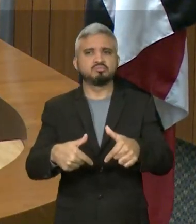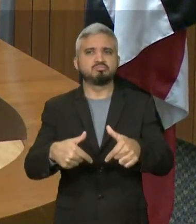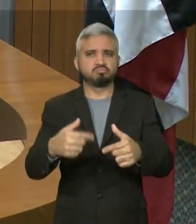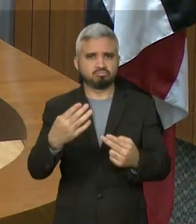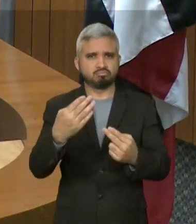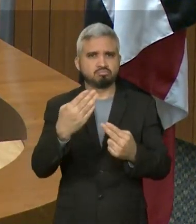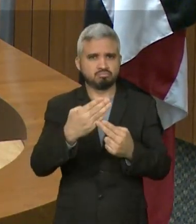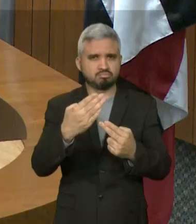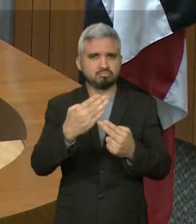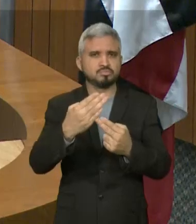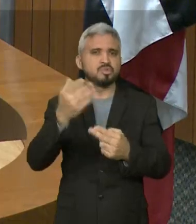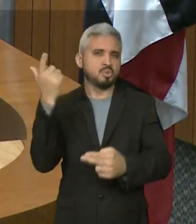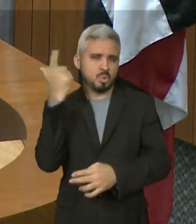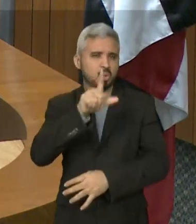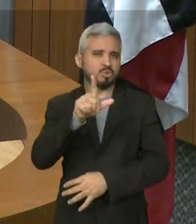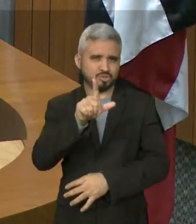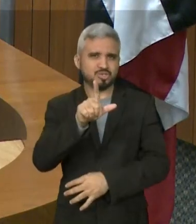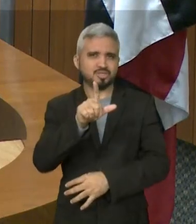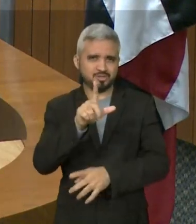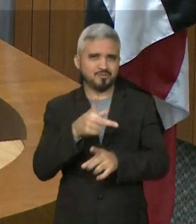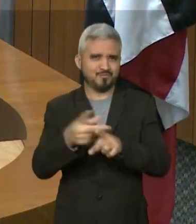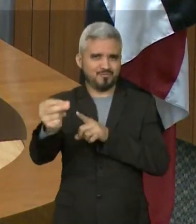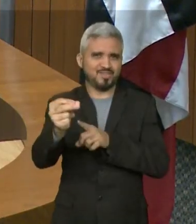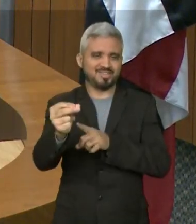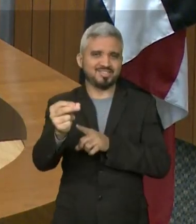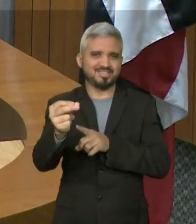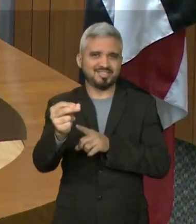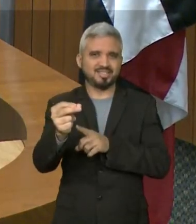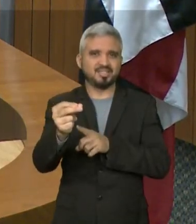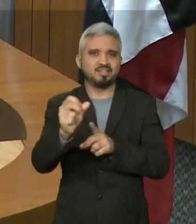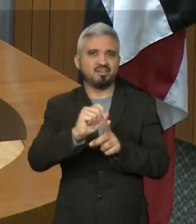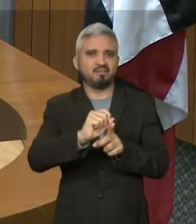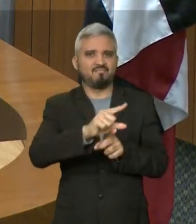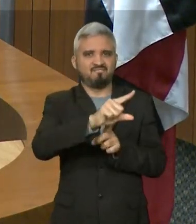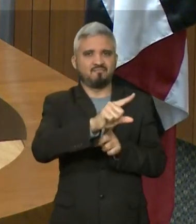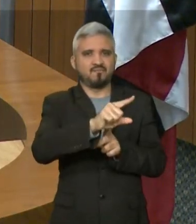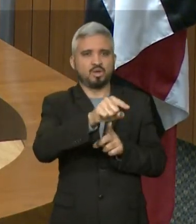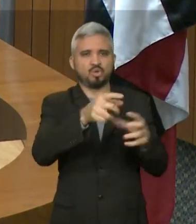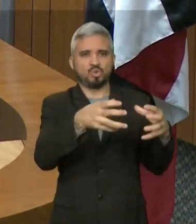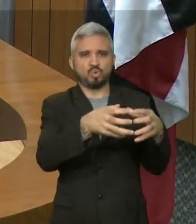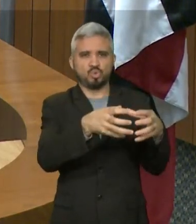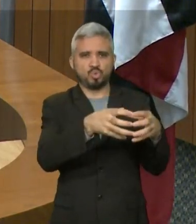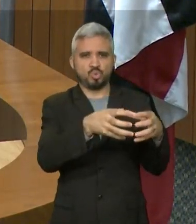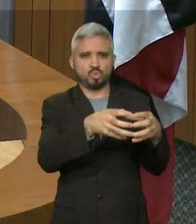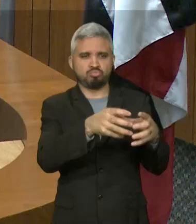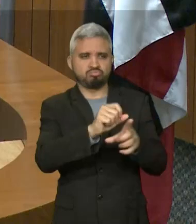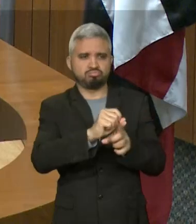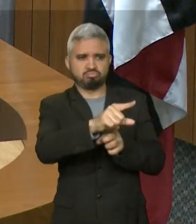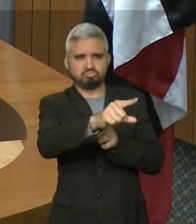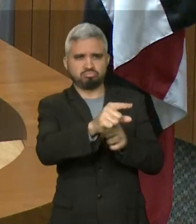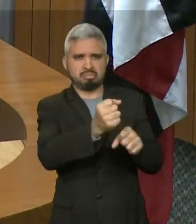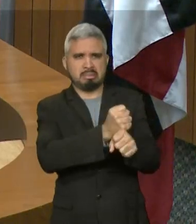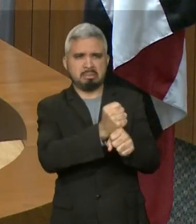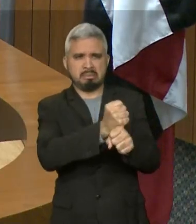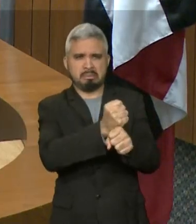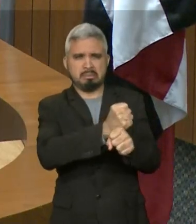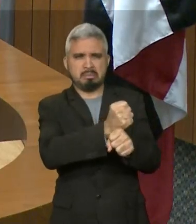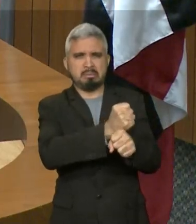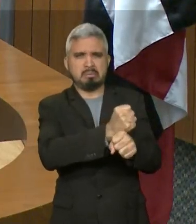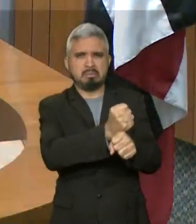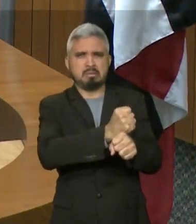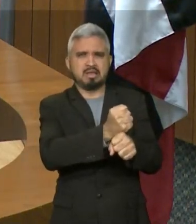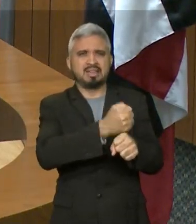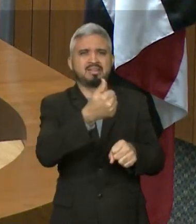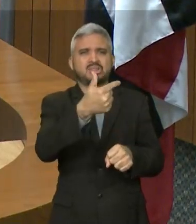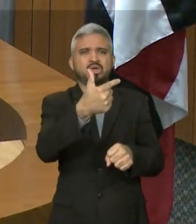nós vencemos a eleição e tiramos do poder um grupo hegemônico há